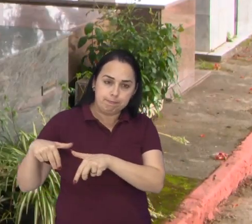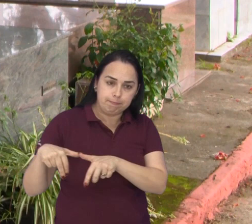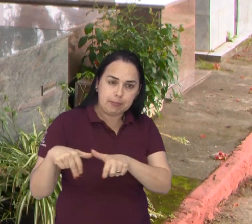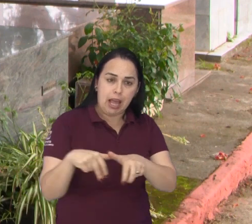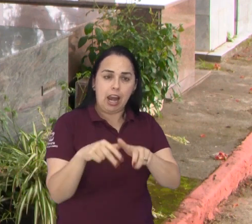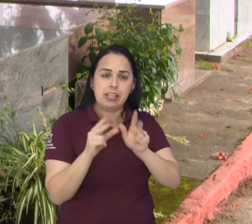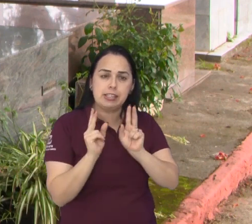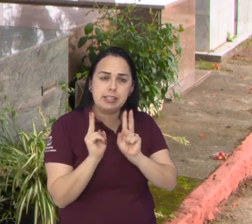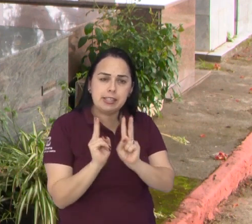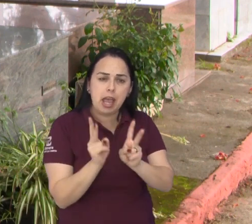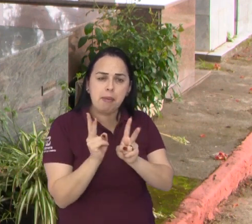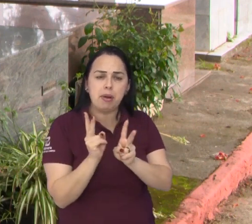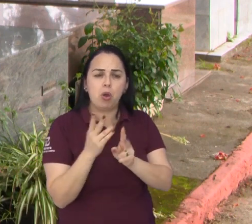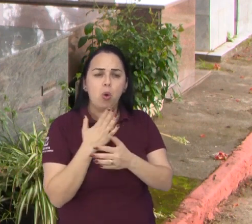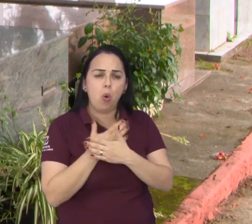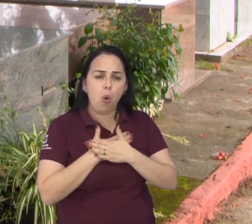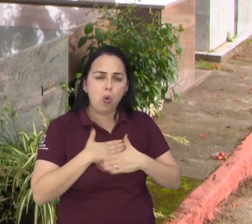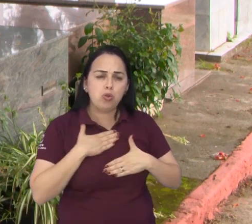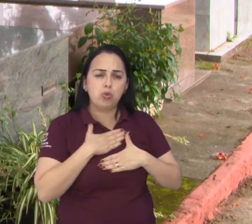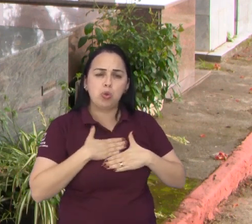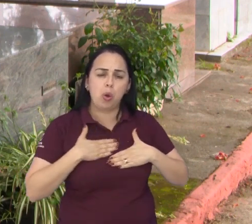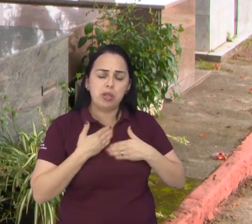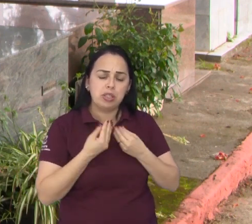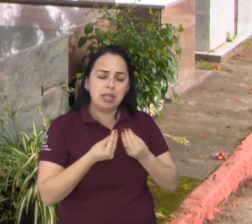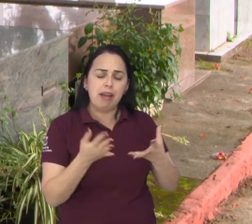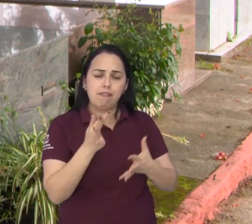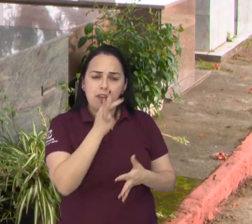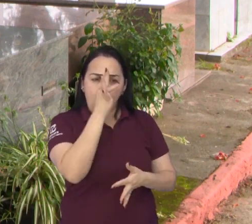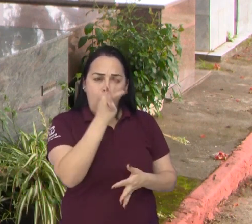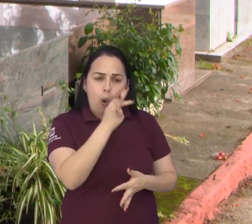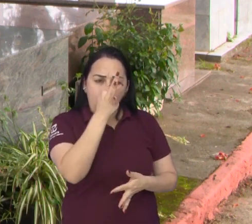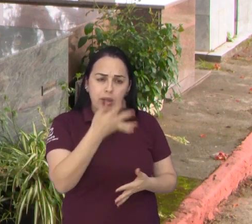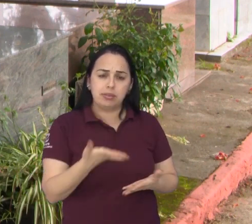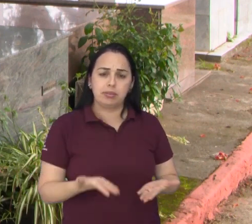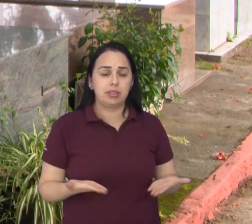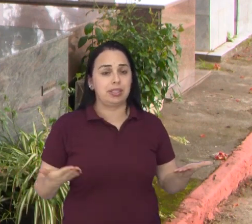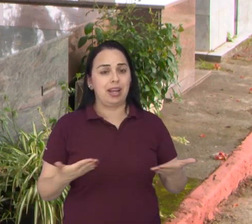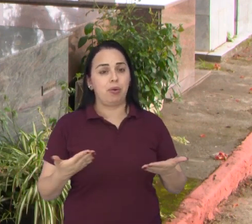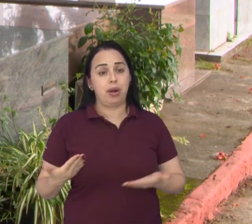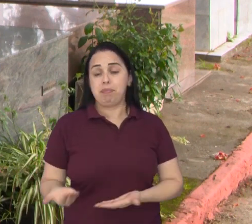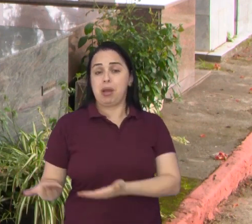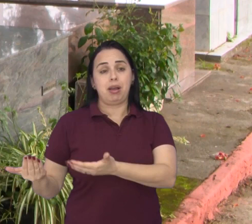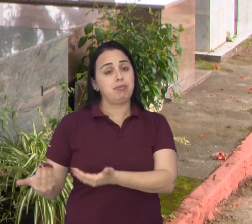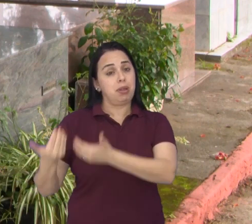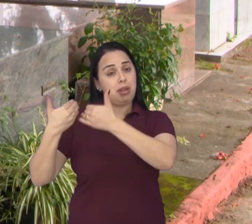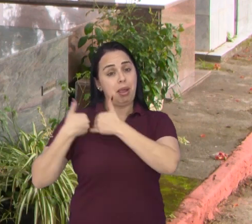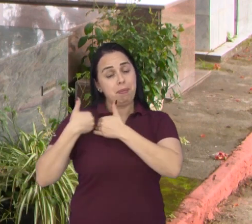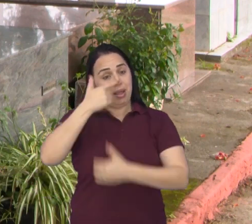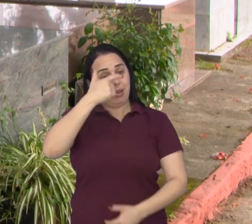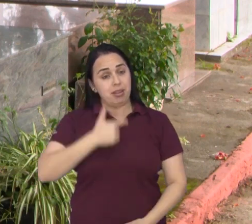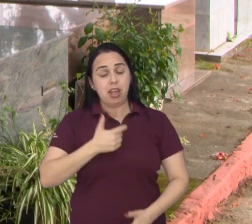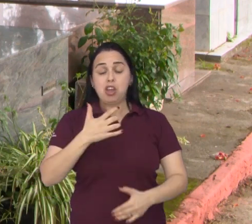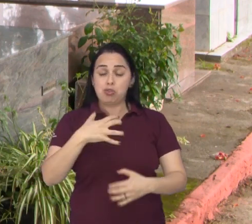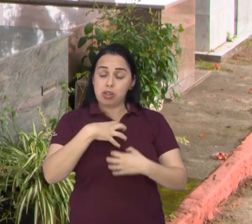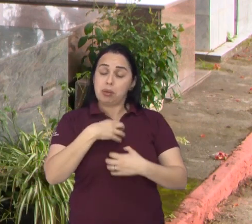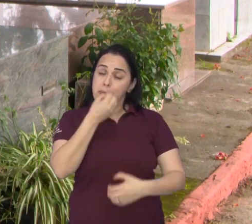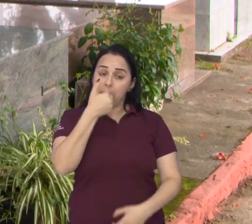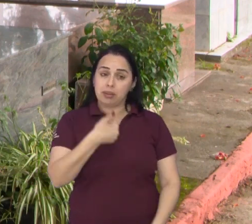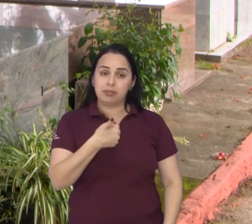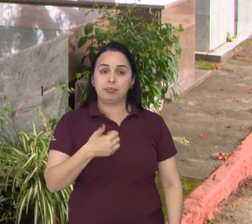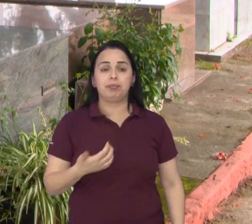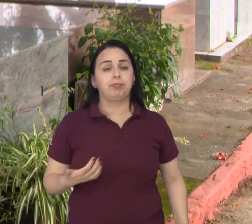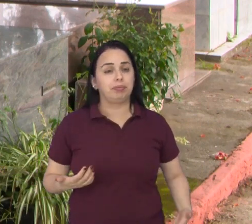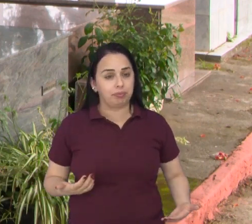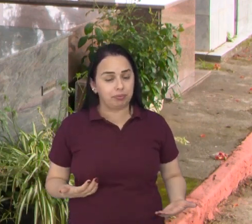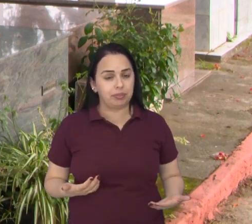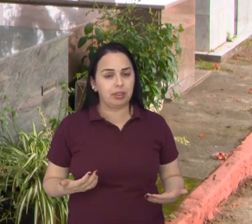ela sempre gostou de vir trazer flores, né? E agora sobrou para mim, que eu sinto bem